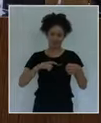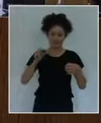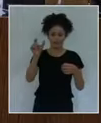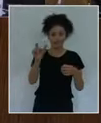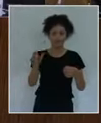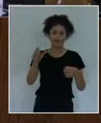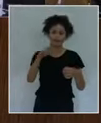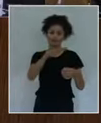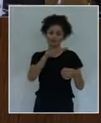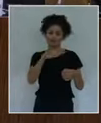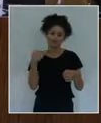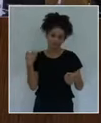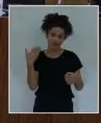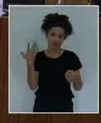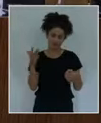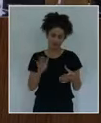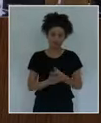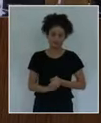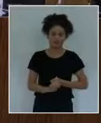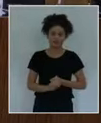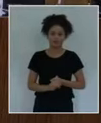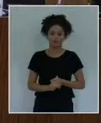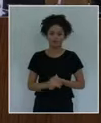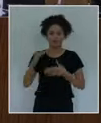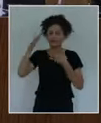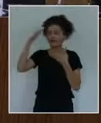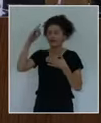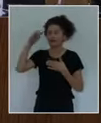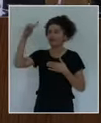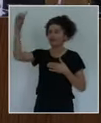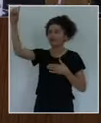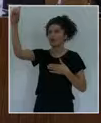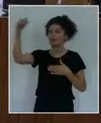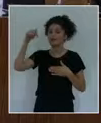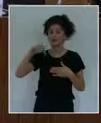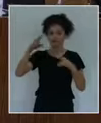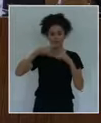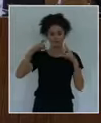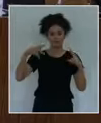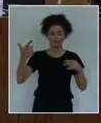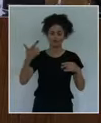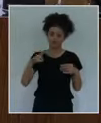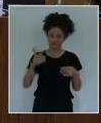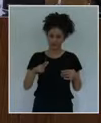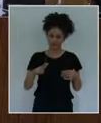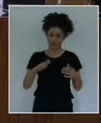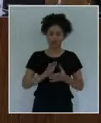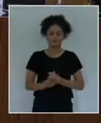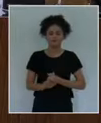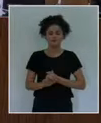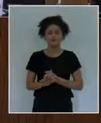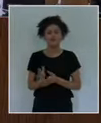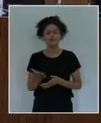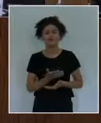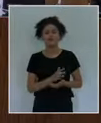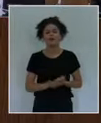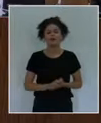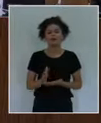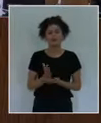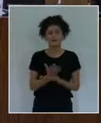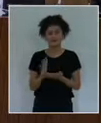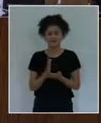tivemos vítimas, né, pessoas, vidas que foram levadas. A gente sabe que nesses casos assim, não é que